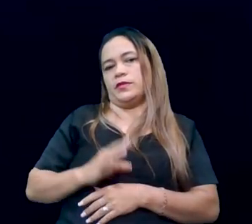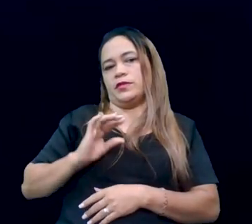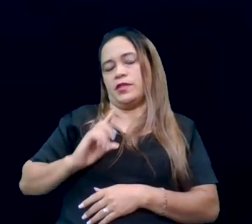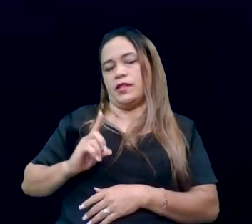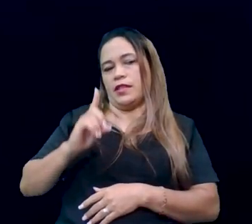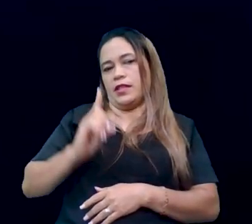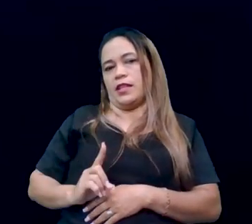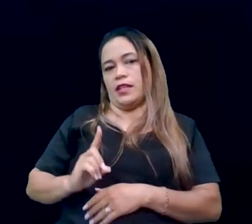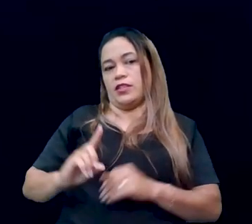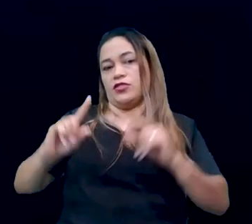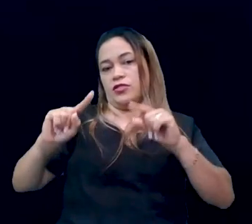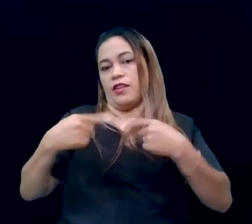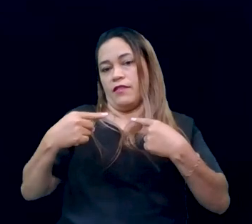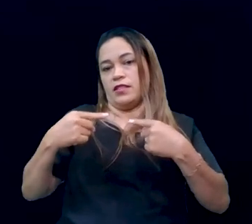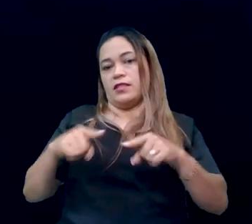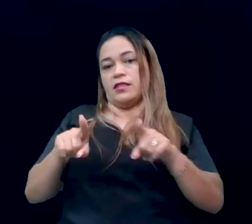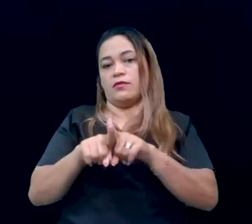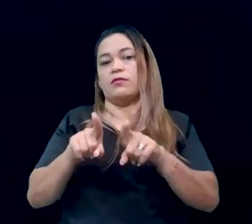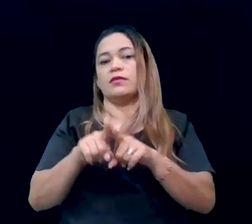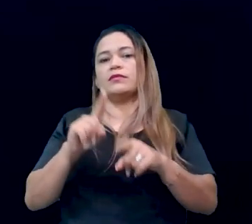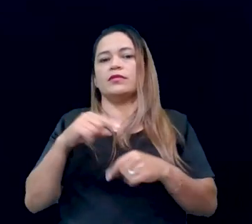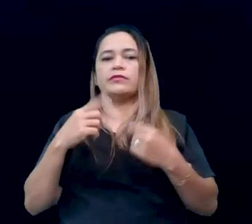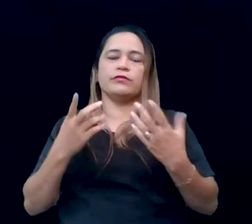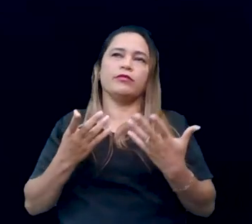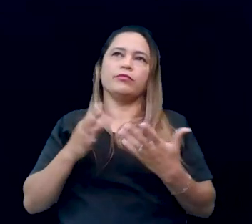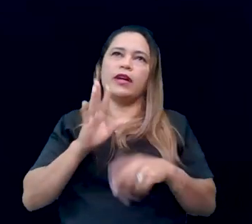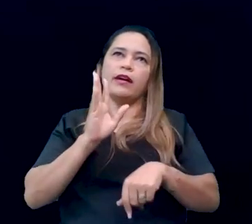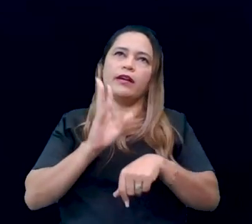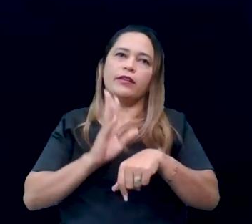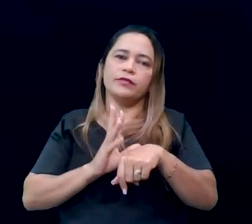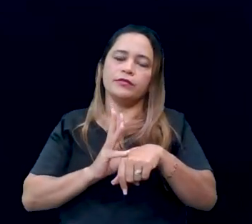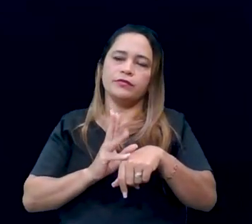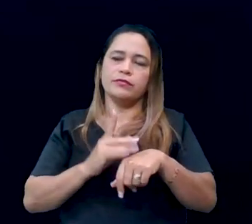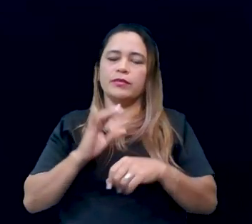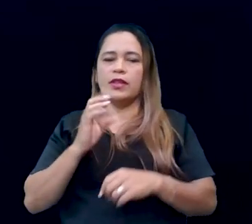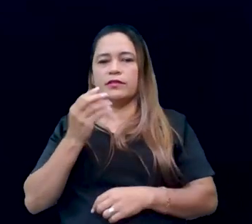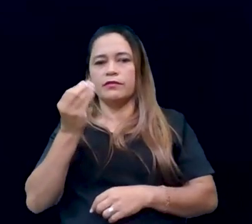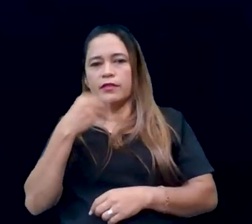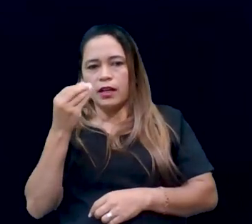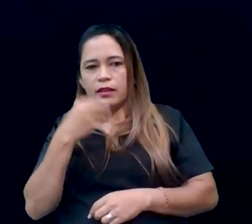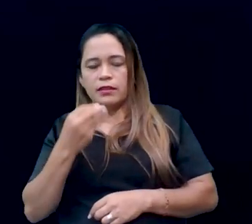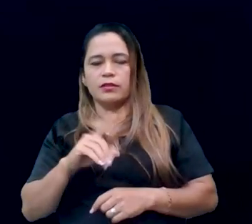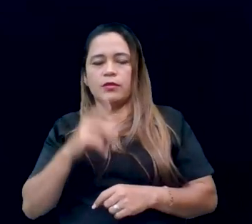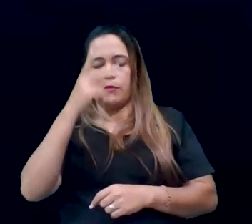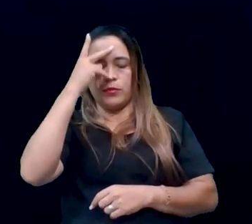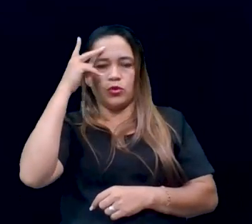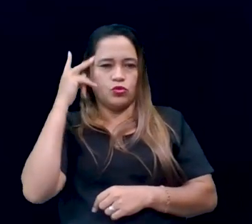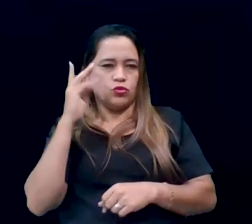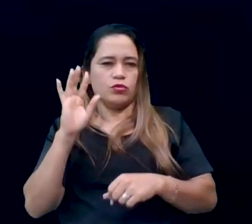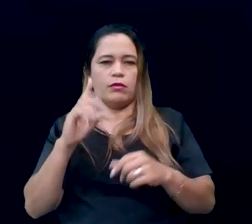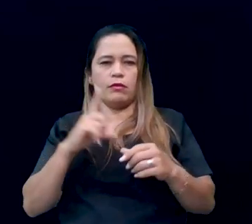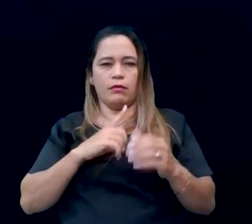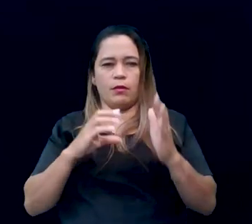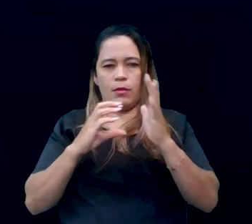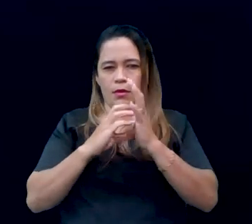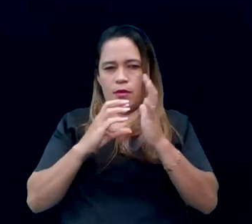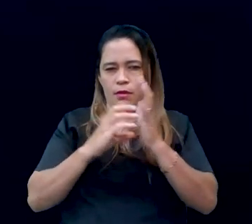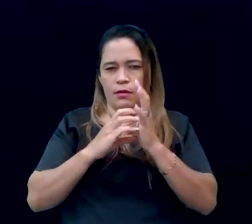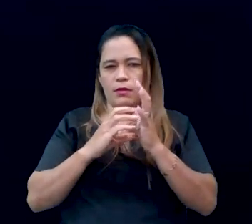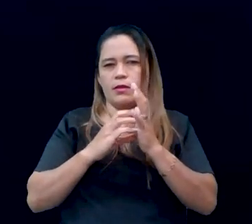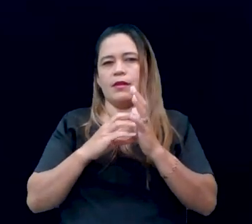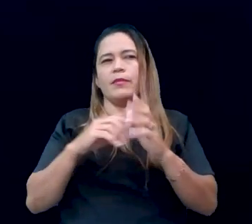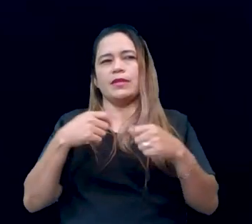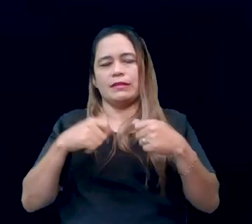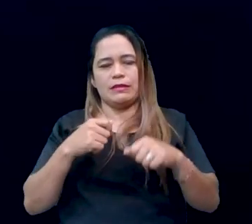é a consequência? Nós teremos uma debilidade imunológica. Uma pessoa que tem AIDS na sua fase aguda, ela tem que tomar